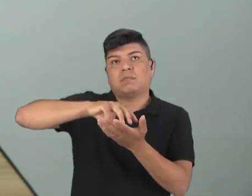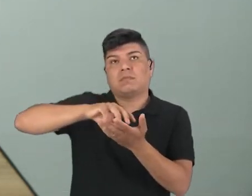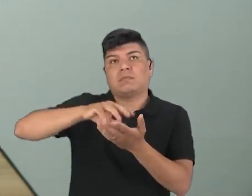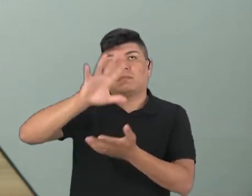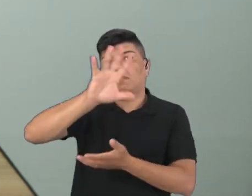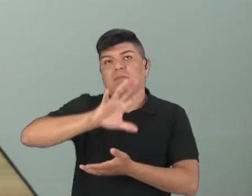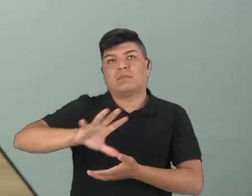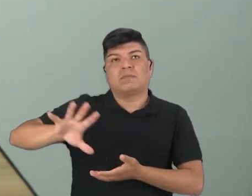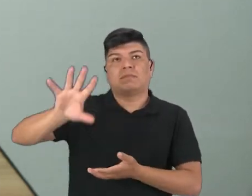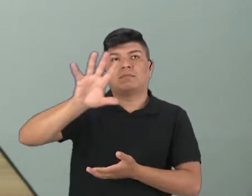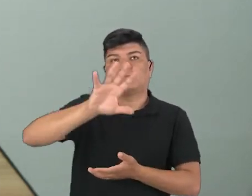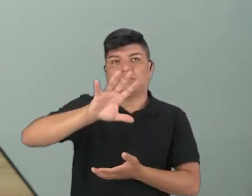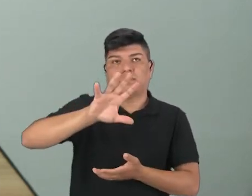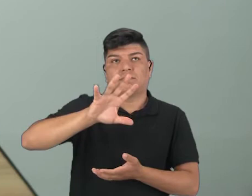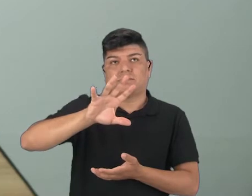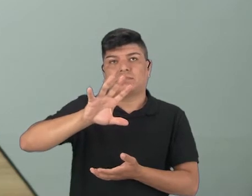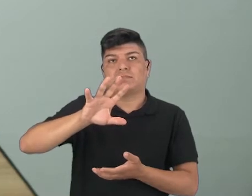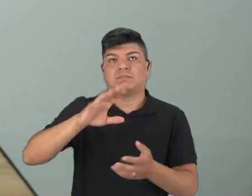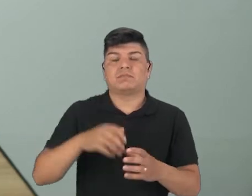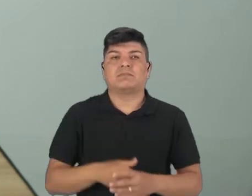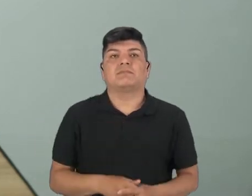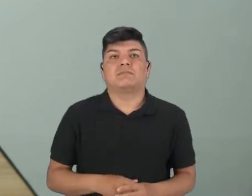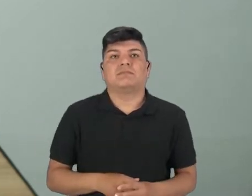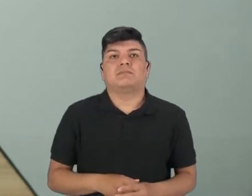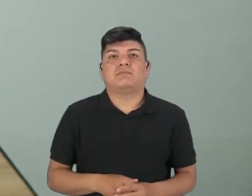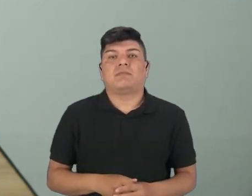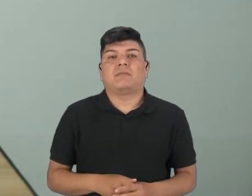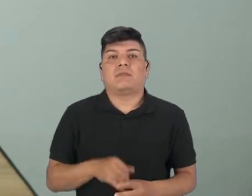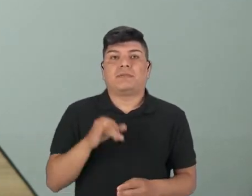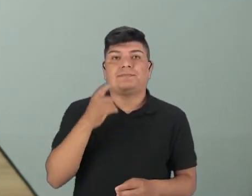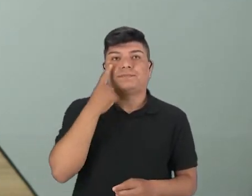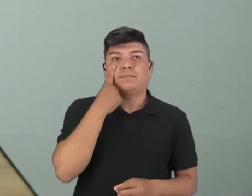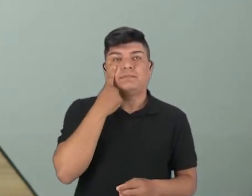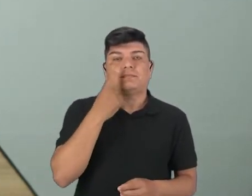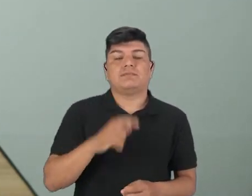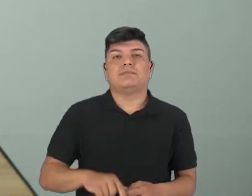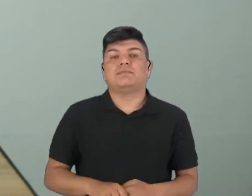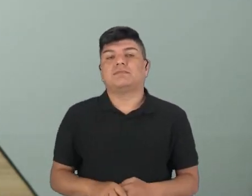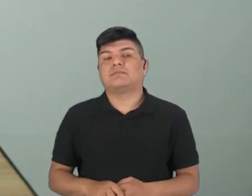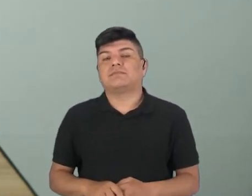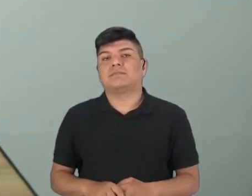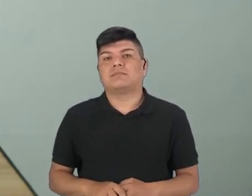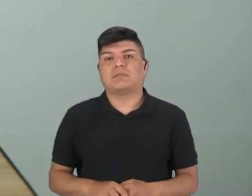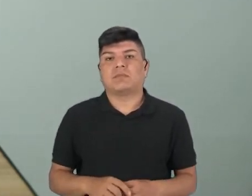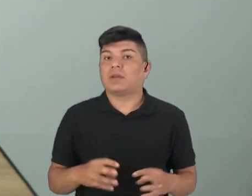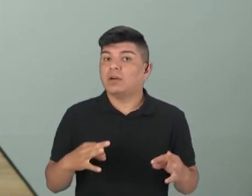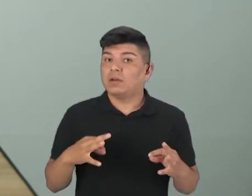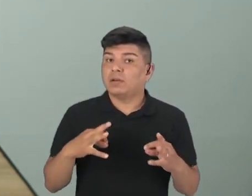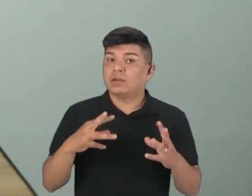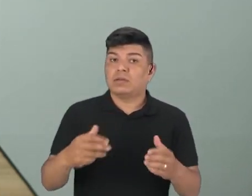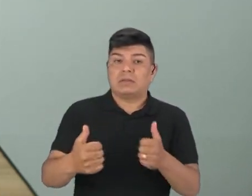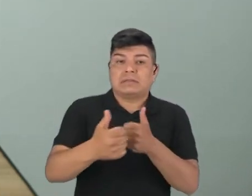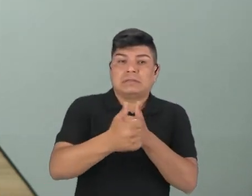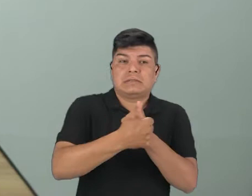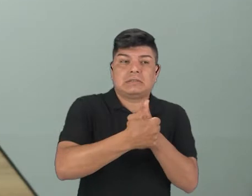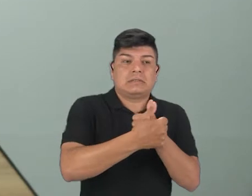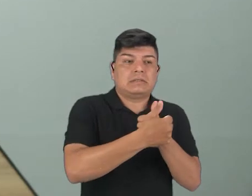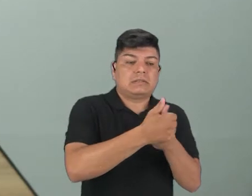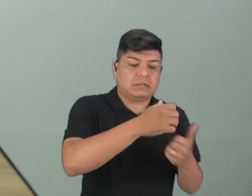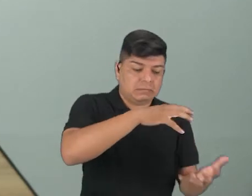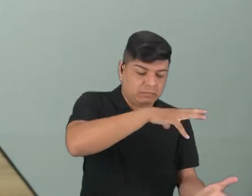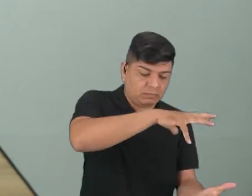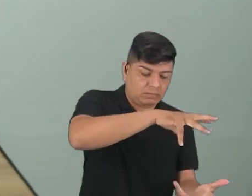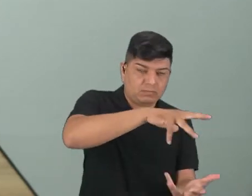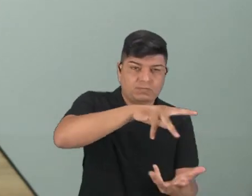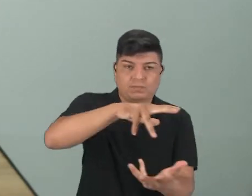geométricas espaciais. Então, se vocês observarem tudo ao nosso redor, tudo que existe no